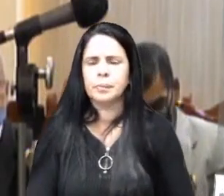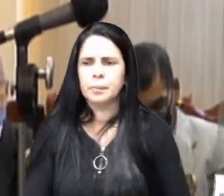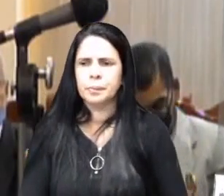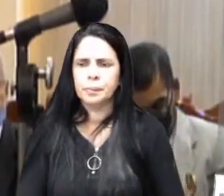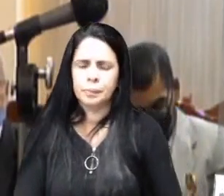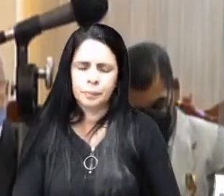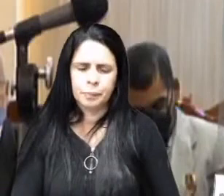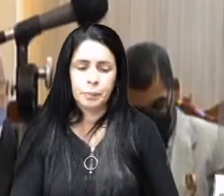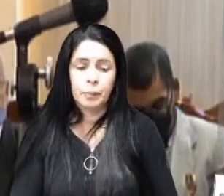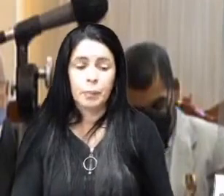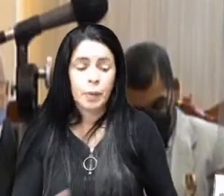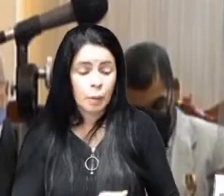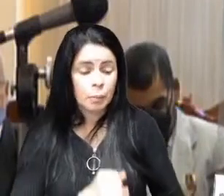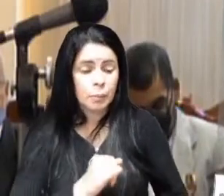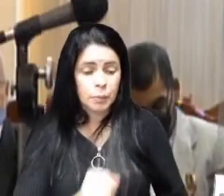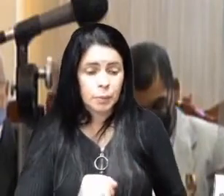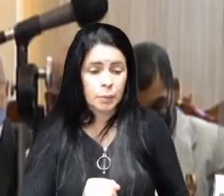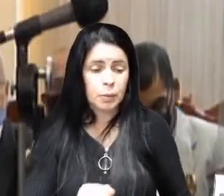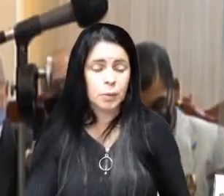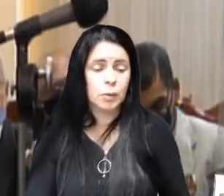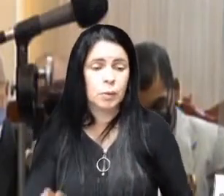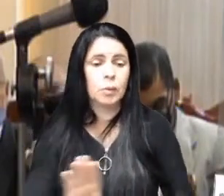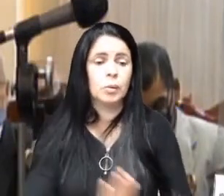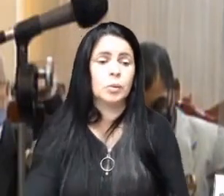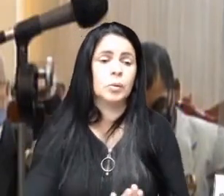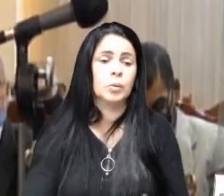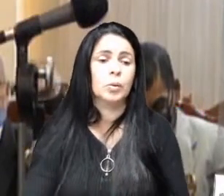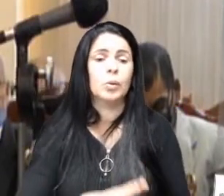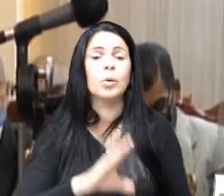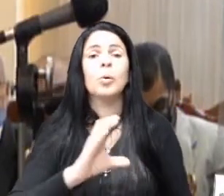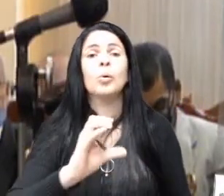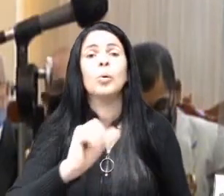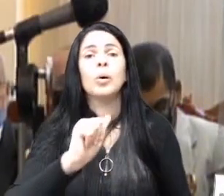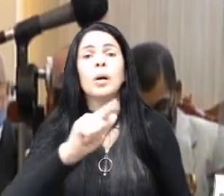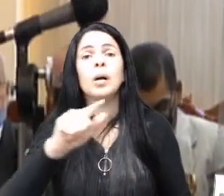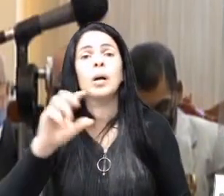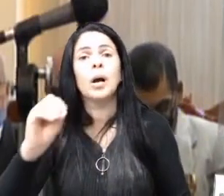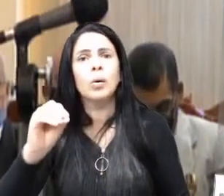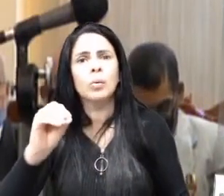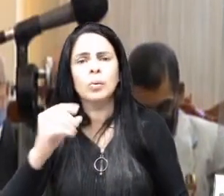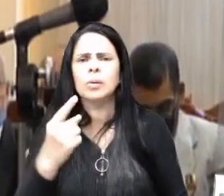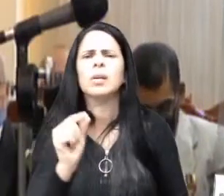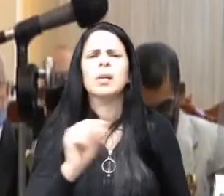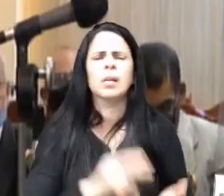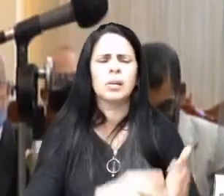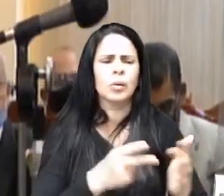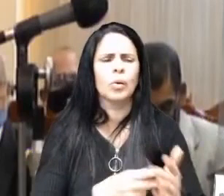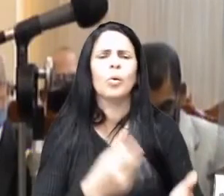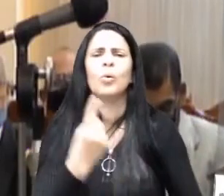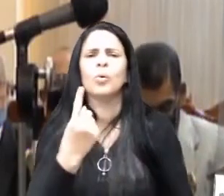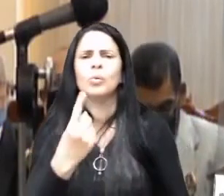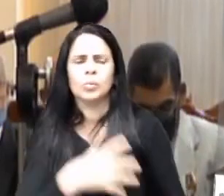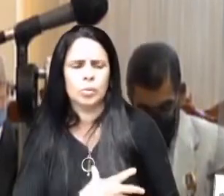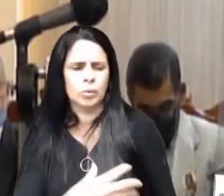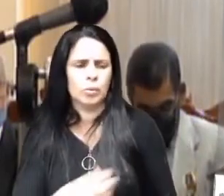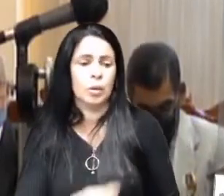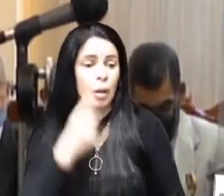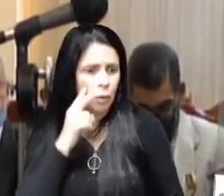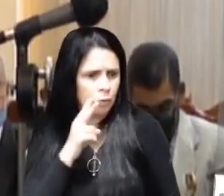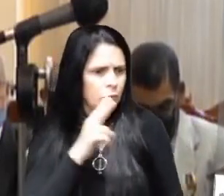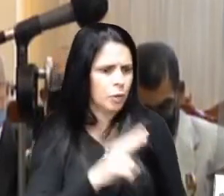E a Bíblia diz que chegou o Cão, um dos seus filhos, e viu a nudez de seu